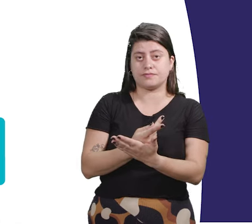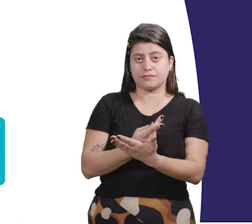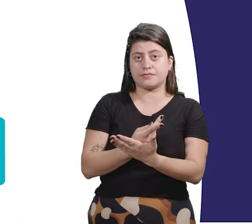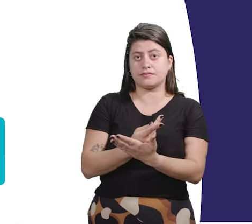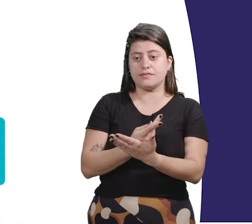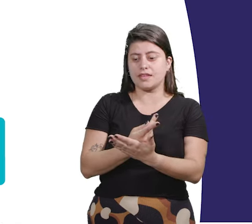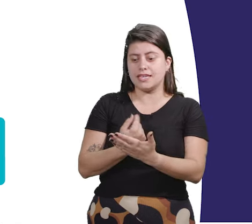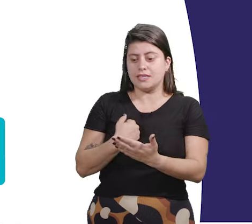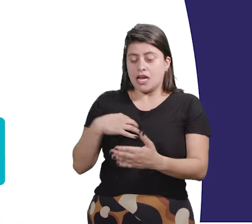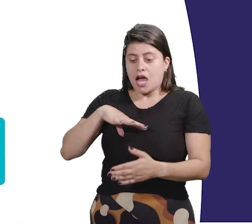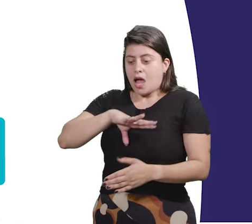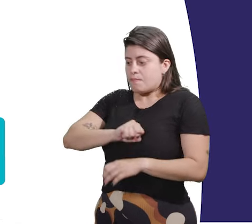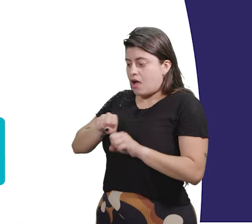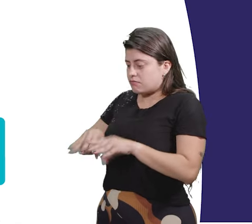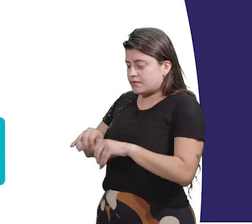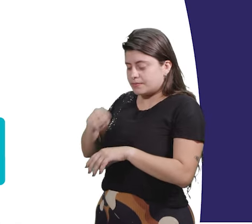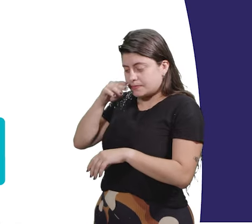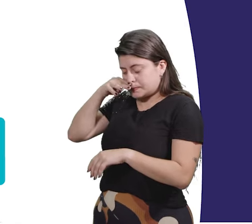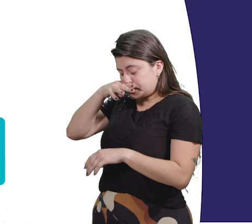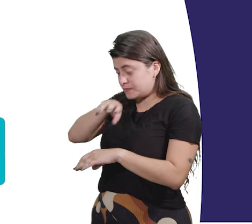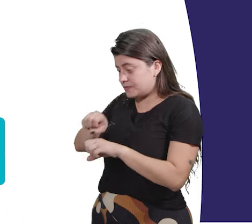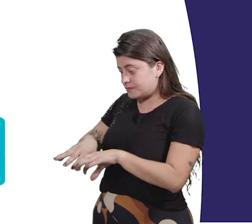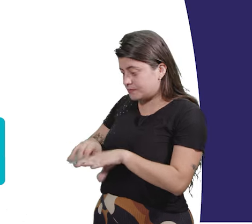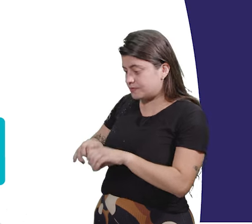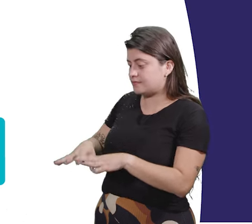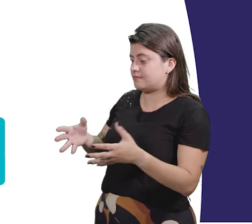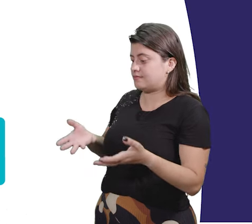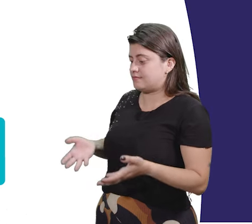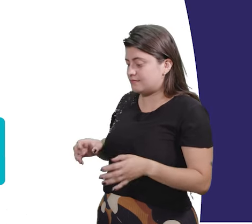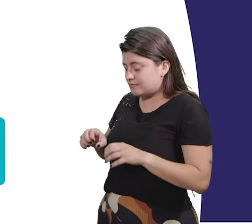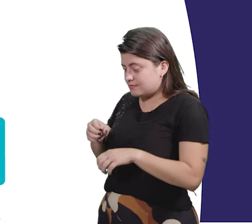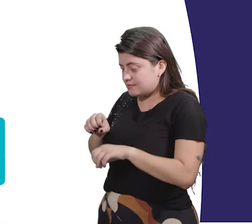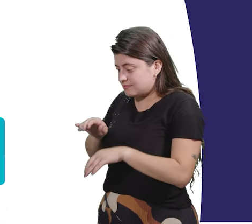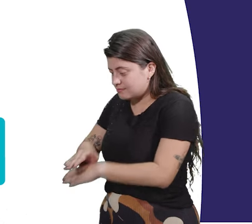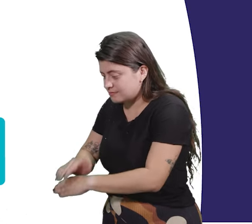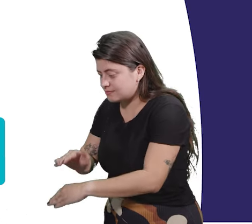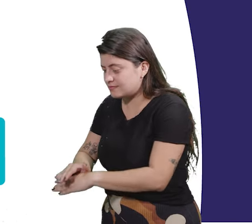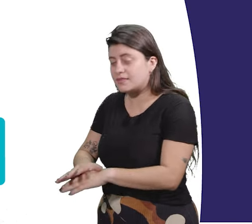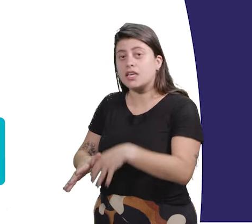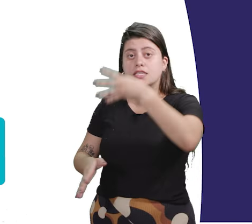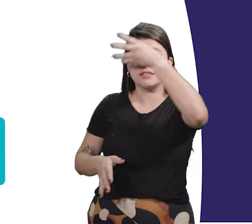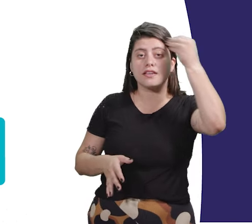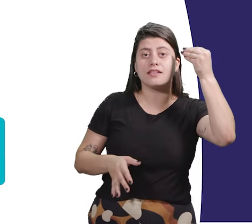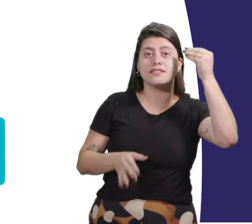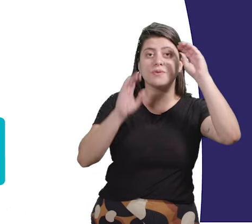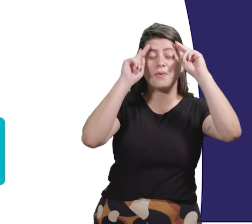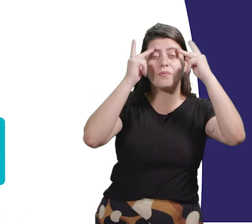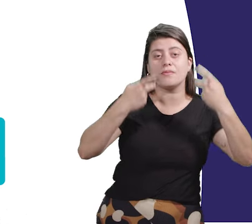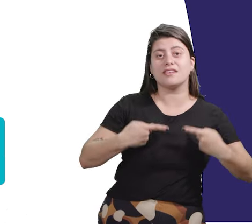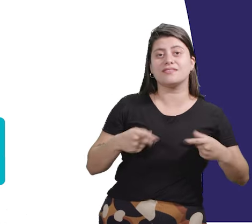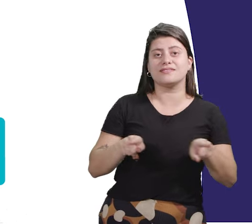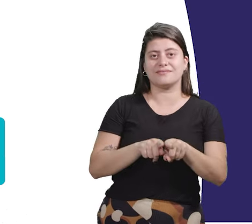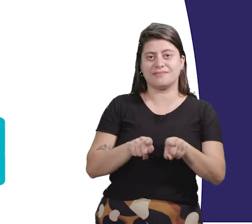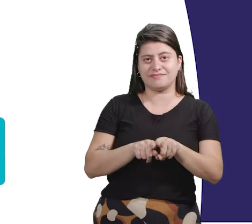exercem assim com tanta paixão, né, a função de mãe, a função de pai, que esquecem, né, que eles também têm